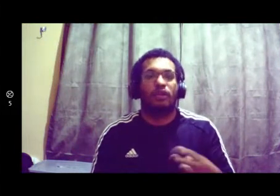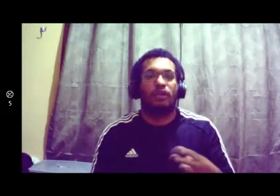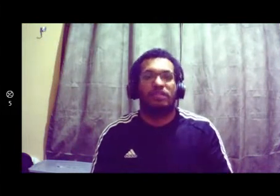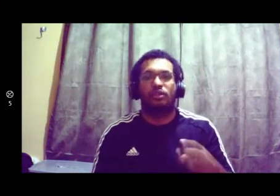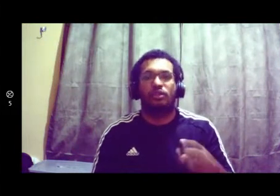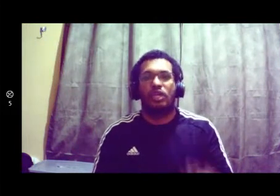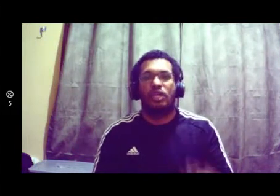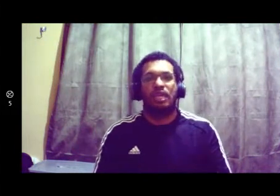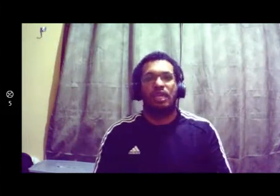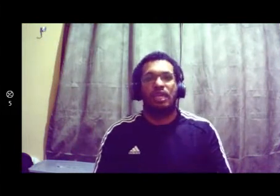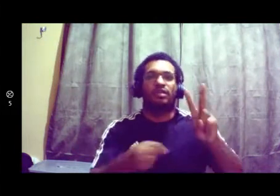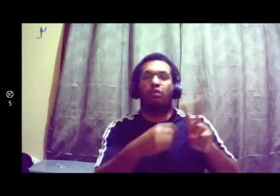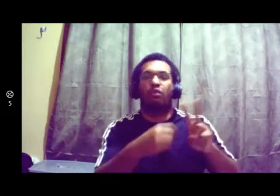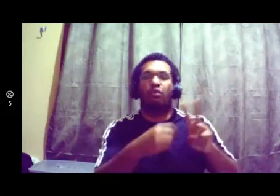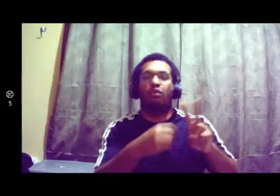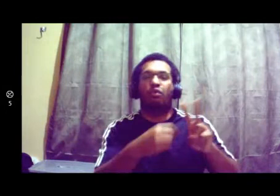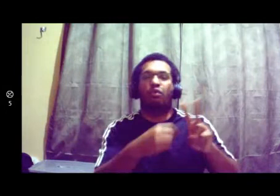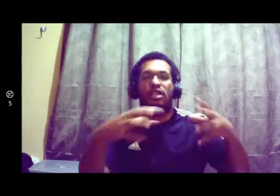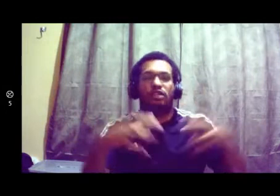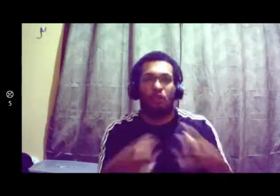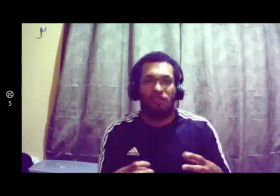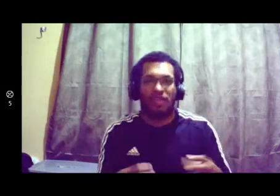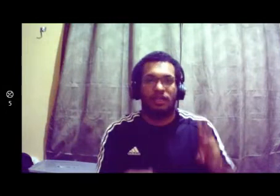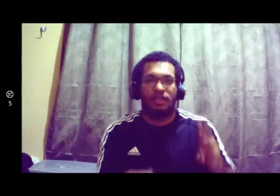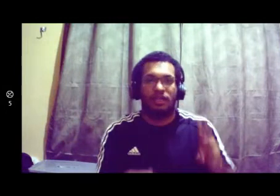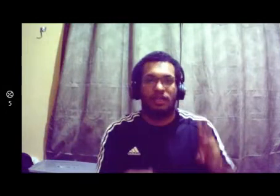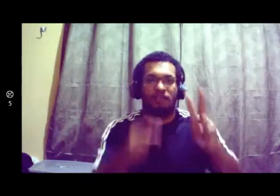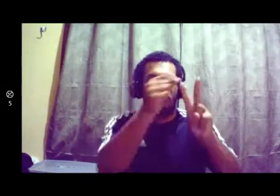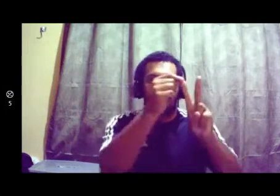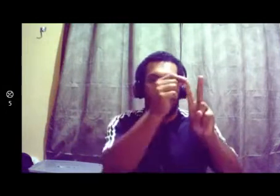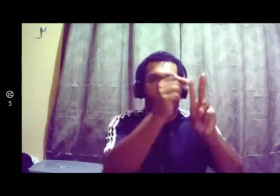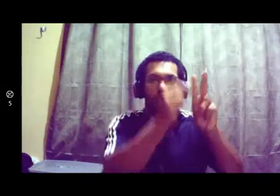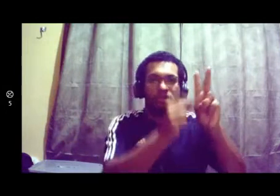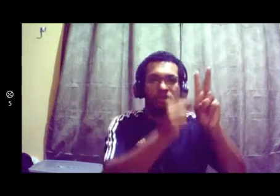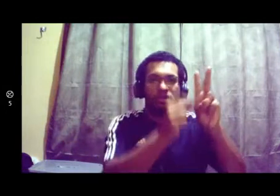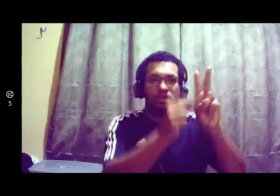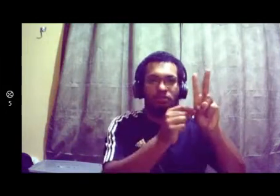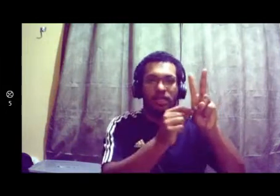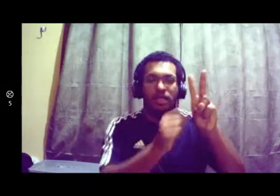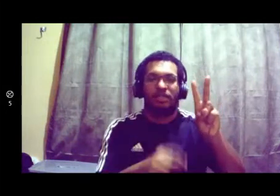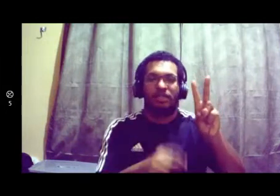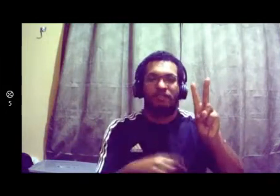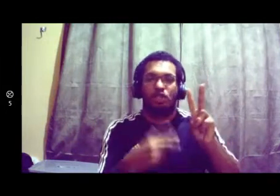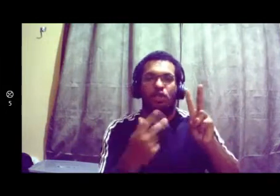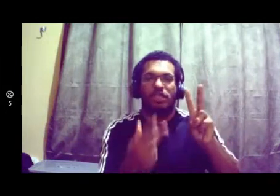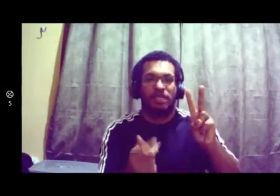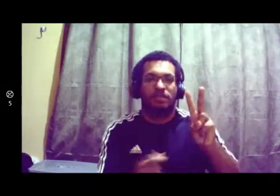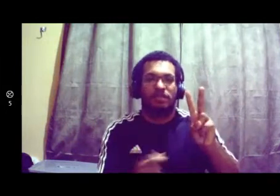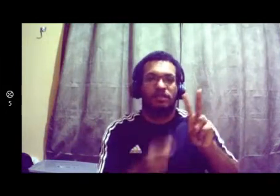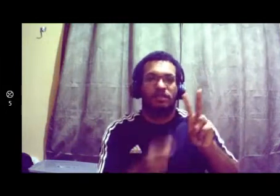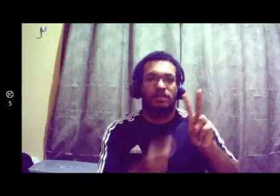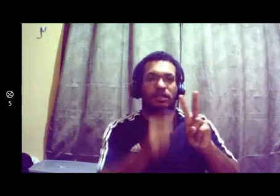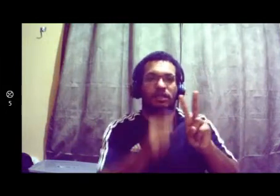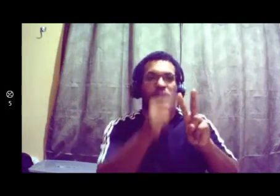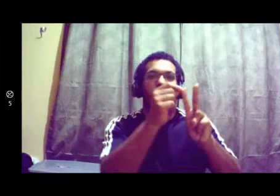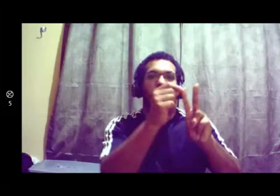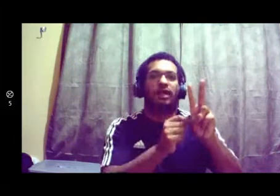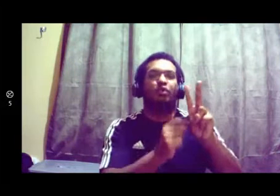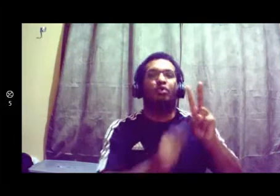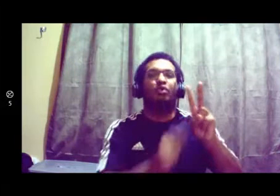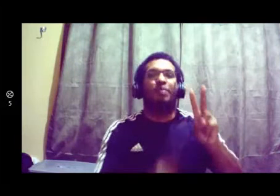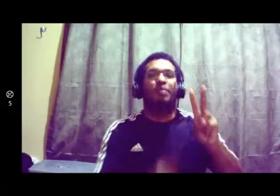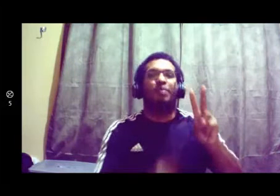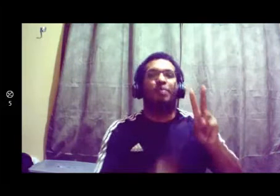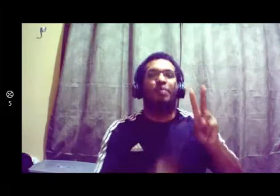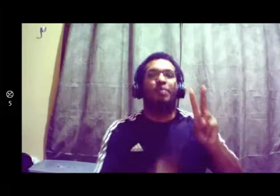a 2 meses, tá num contexto, alguma conversa ali, ele fala assim, mês. Então, ele está falando de 2 meses.